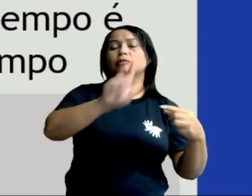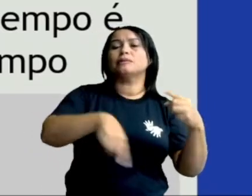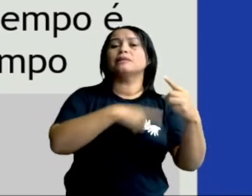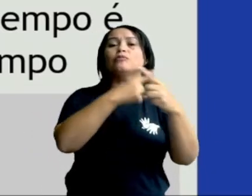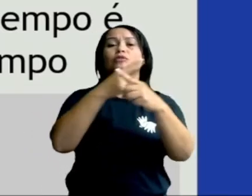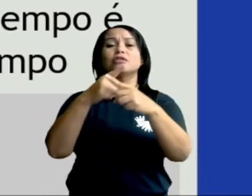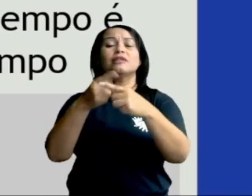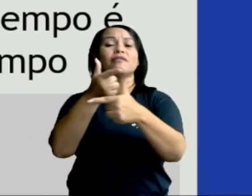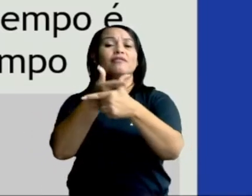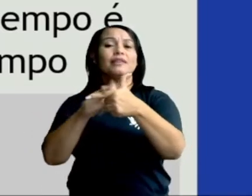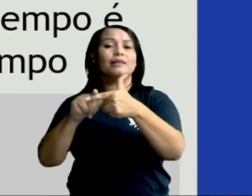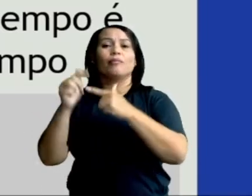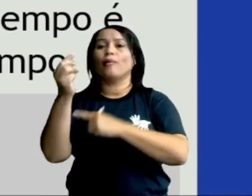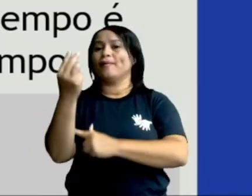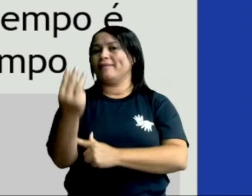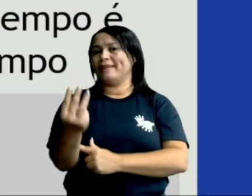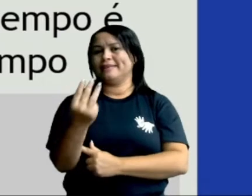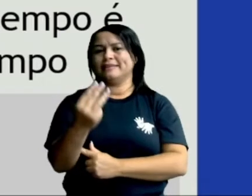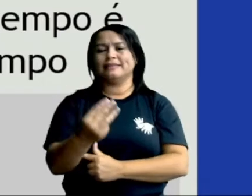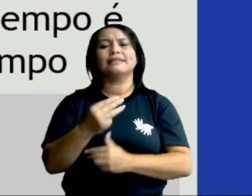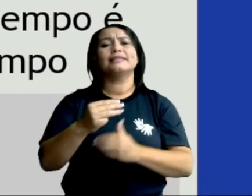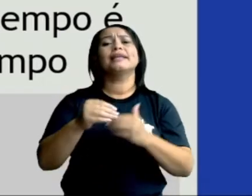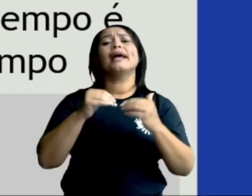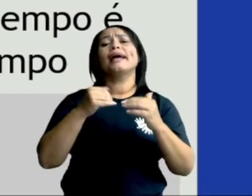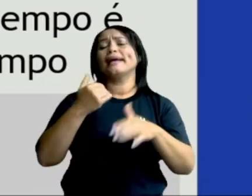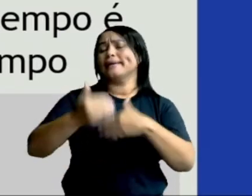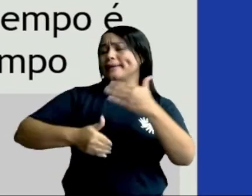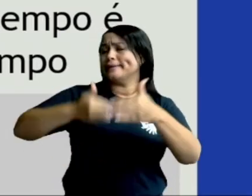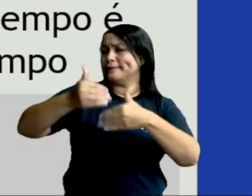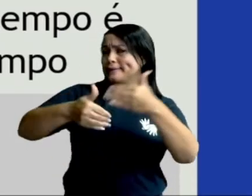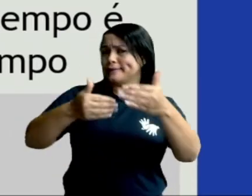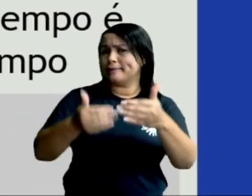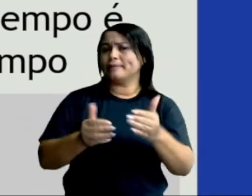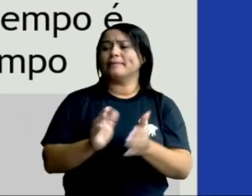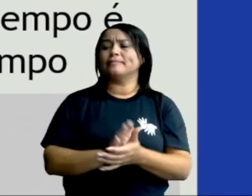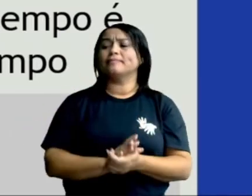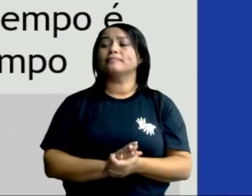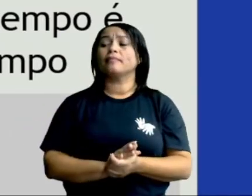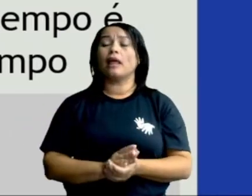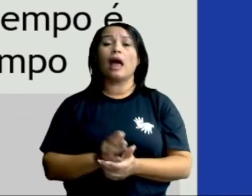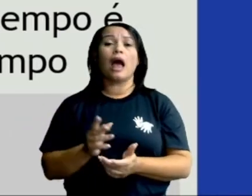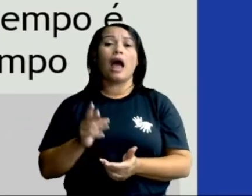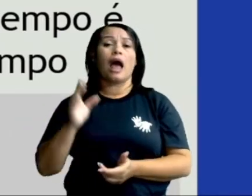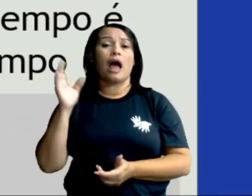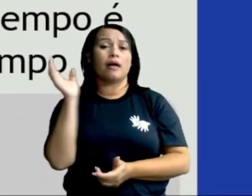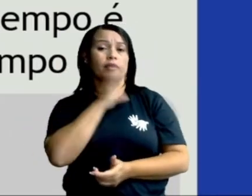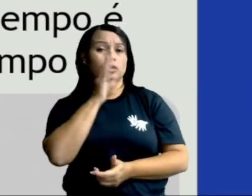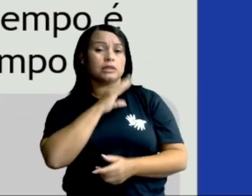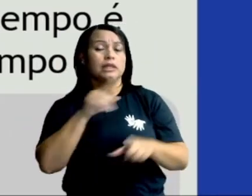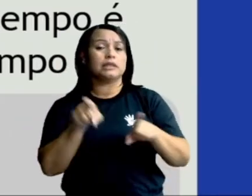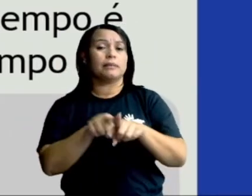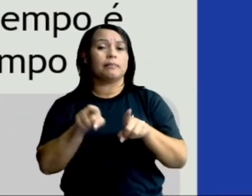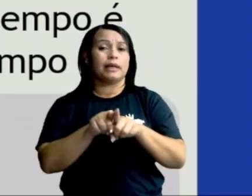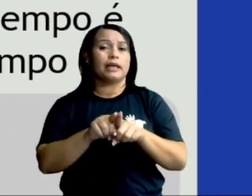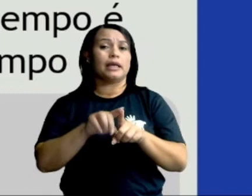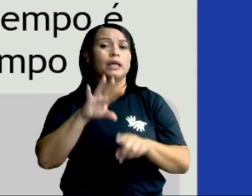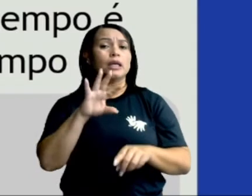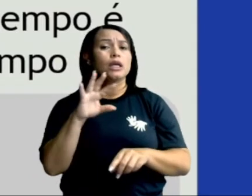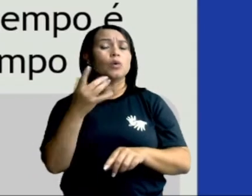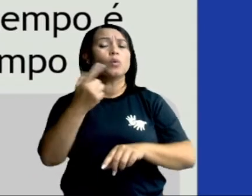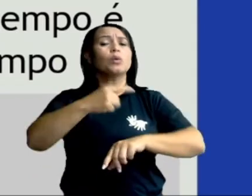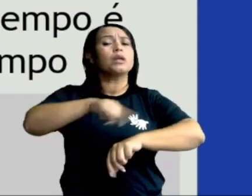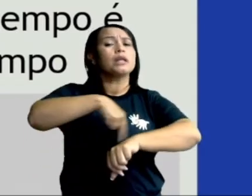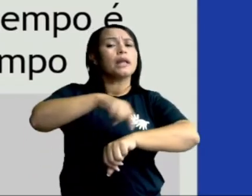a outra por 3. E assim sucessivamente. A velocidade e o tempo são